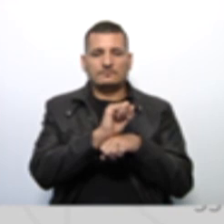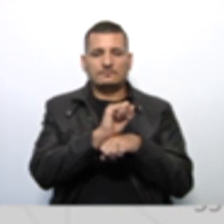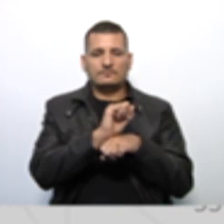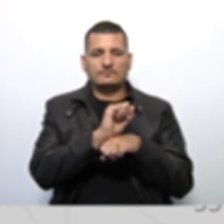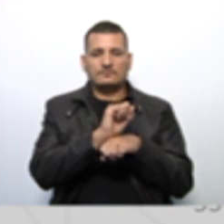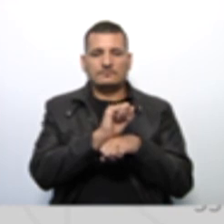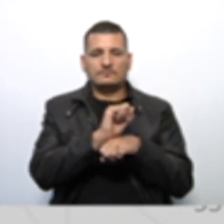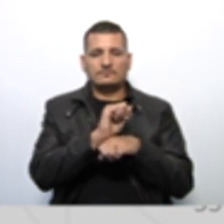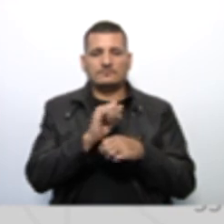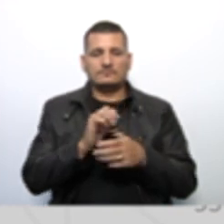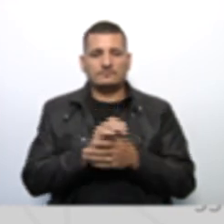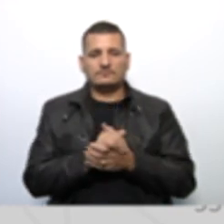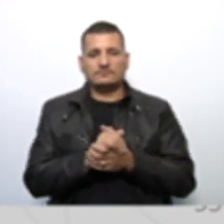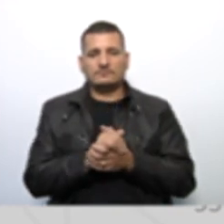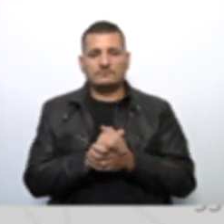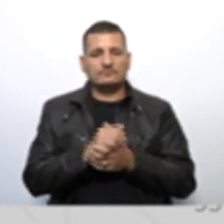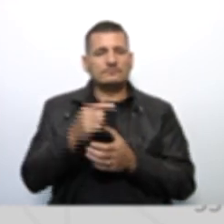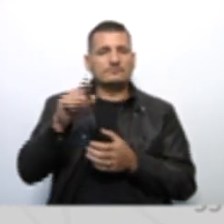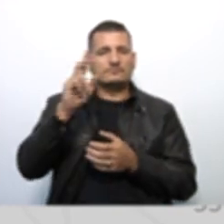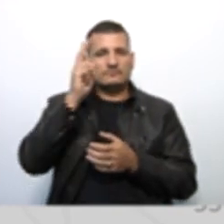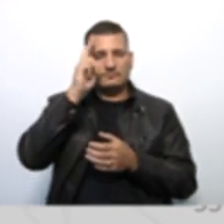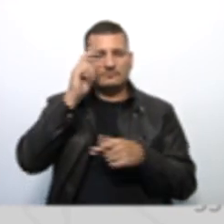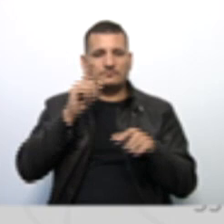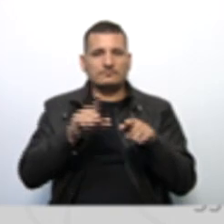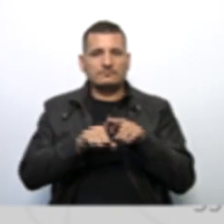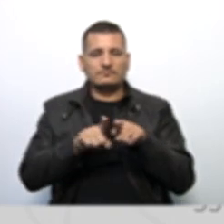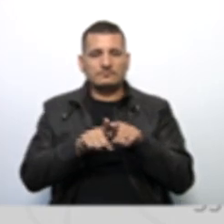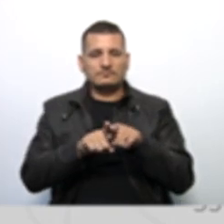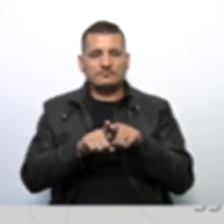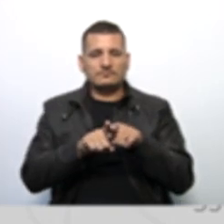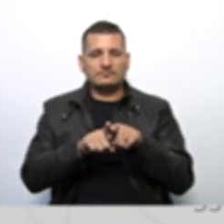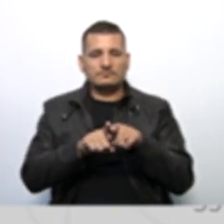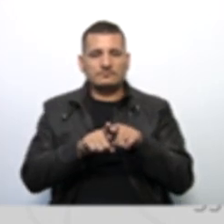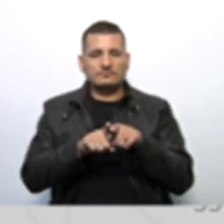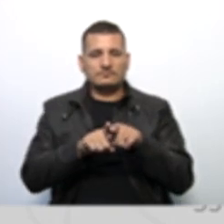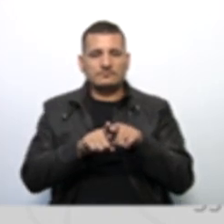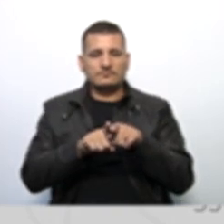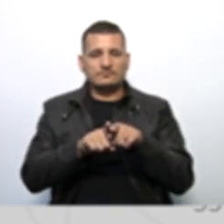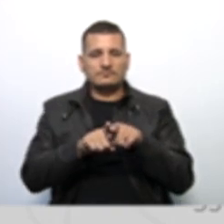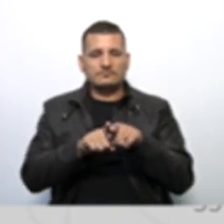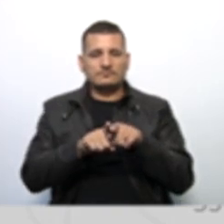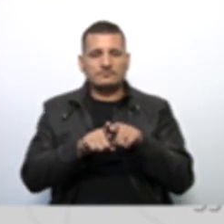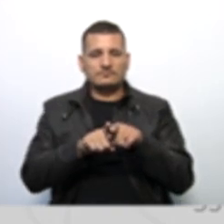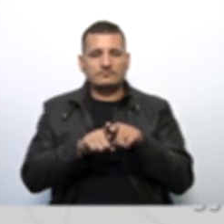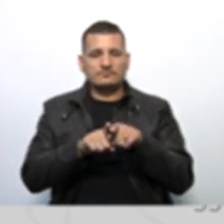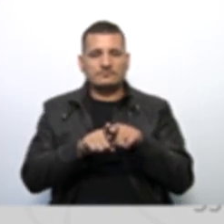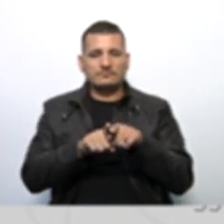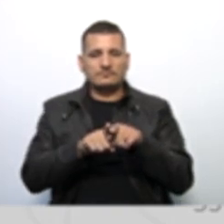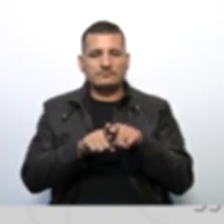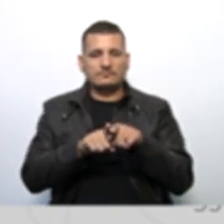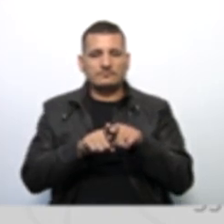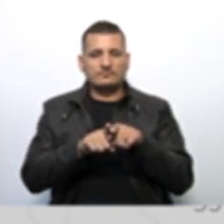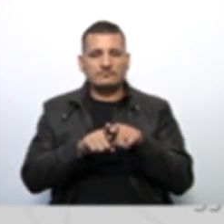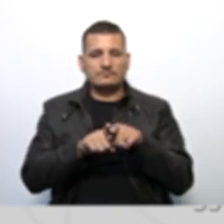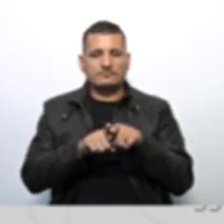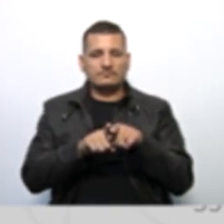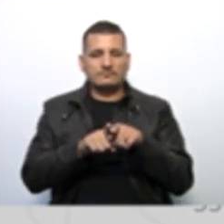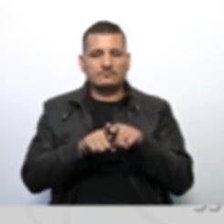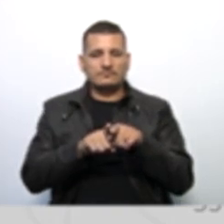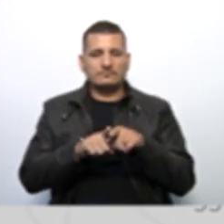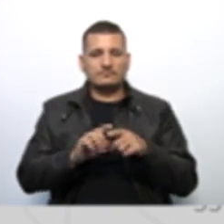em anel. Vocês lembram que no começo da aula eu falei o que tem entre uma estação e outra